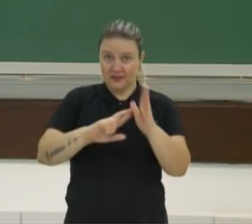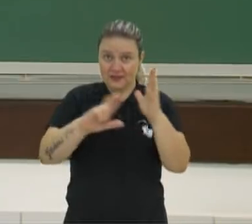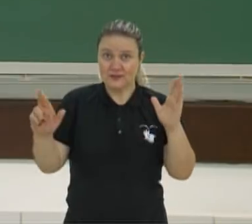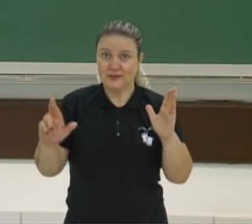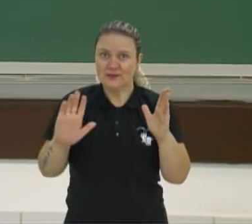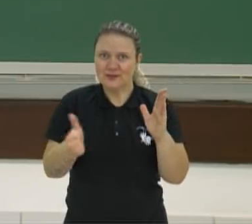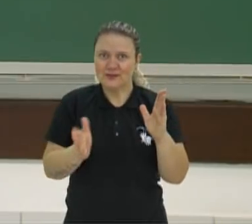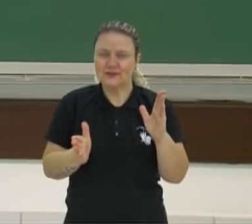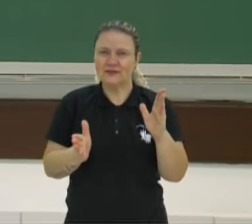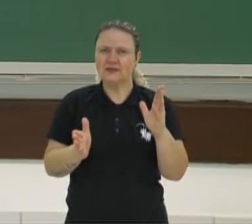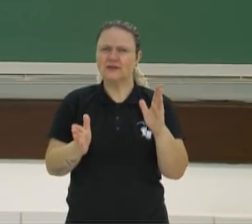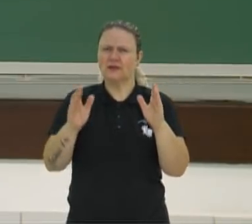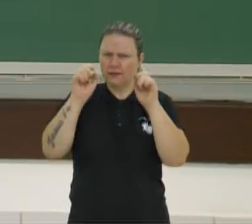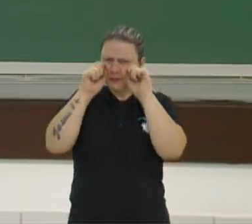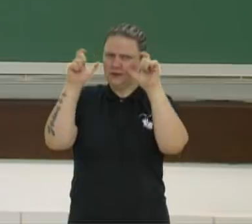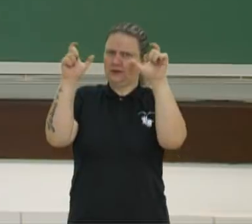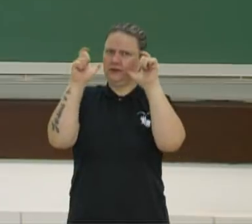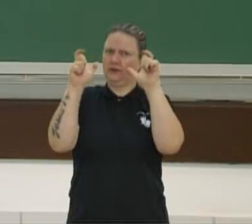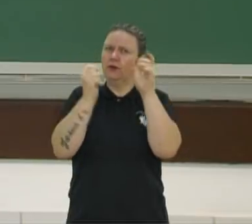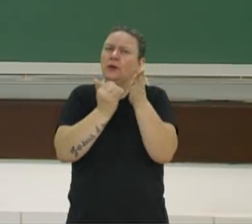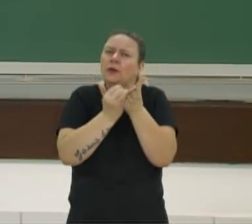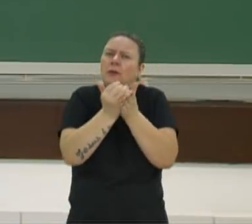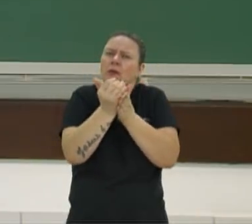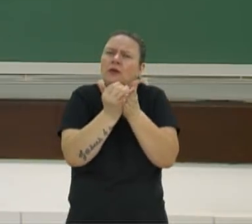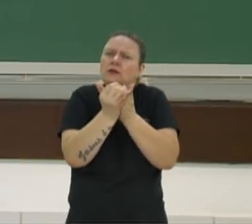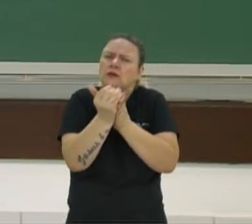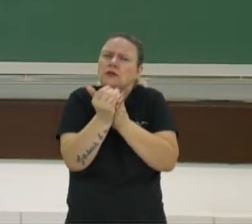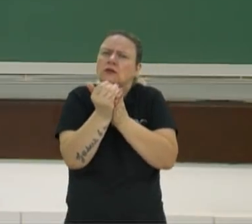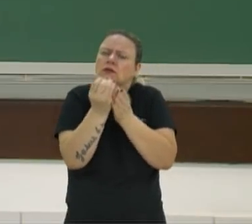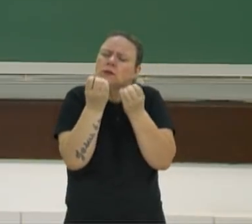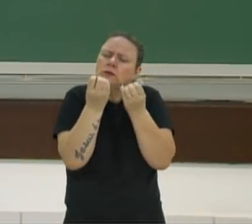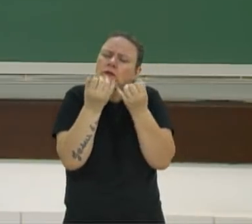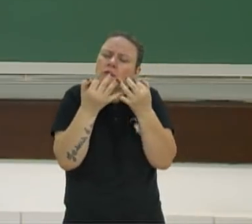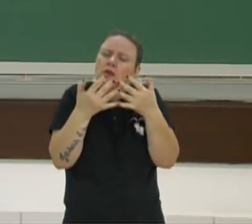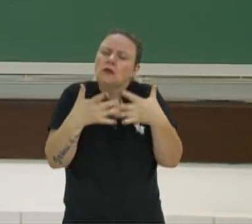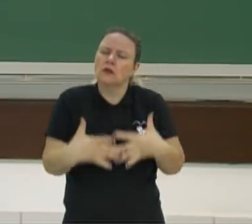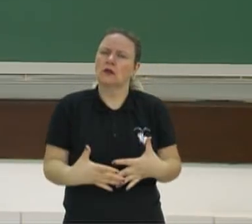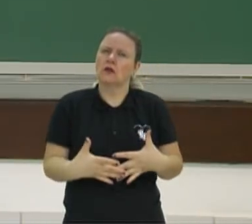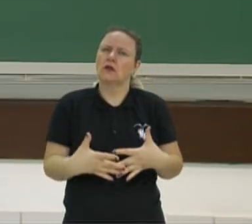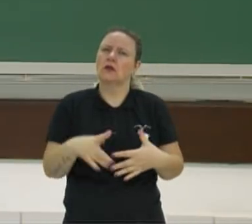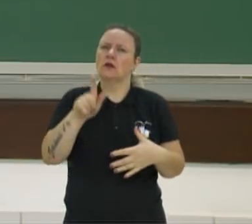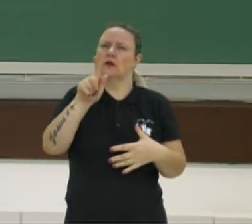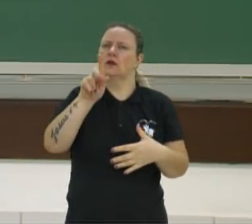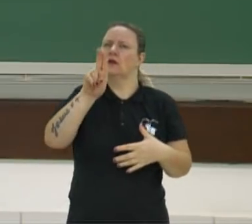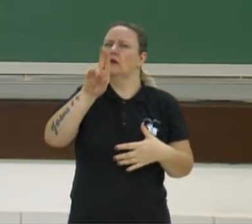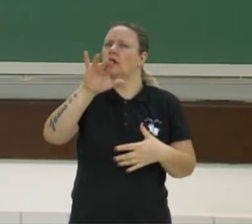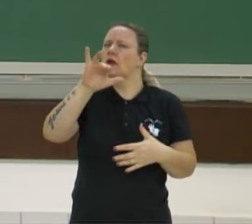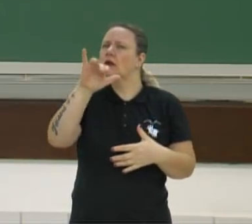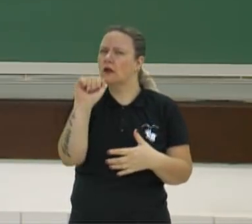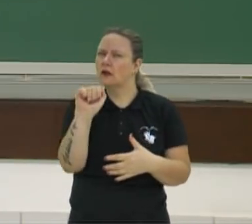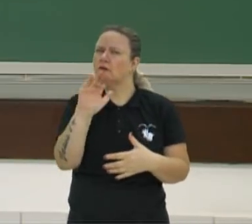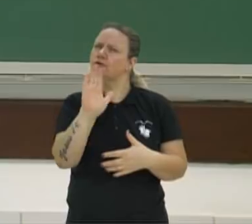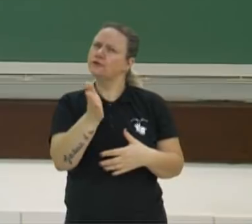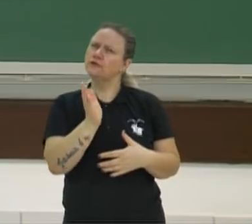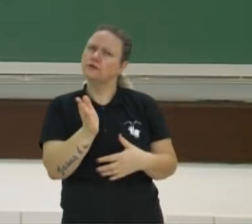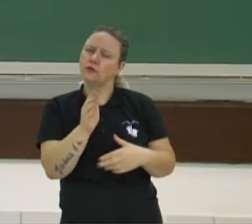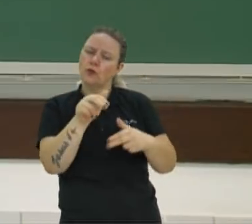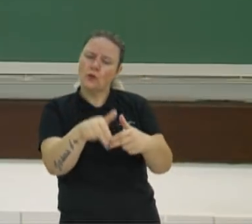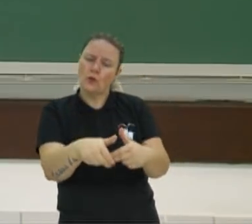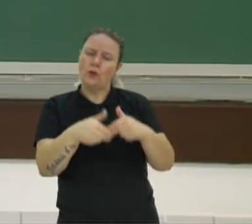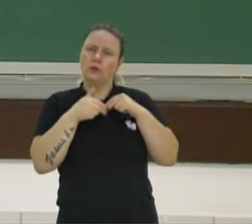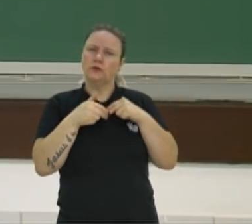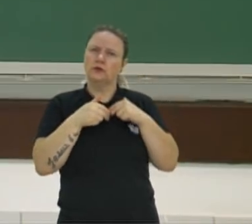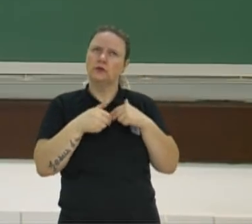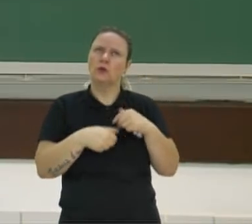Respondeu: se você prestou bem atenção no comecinho, quando estávamos ali falando sobre o guia, já sabia a resposta, né? O motivo de cada cor